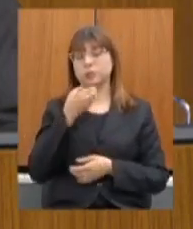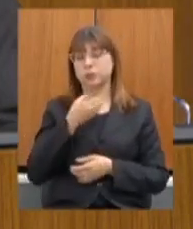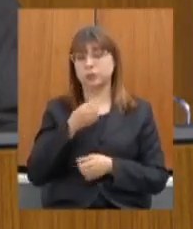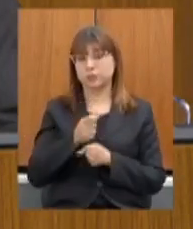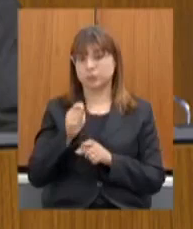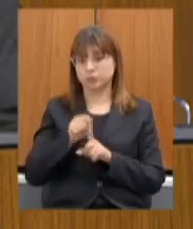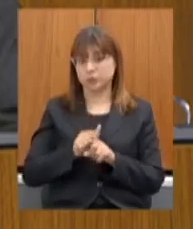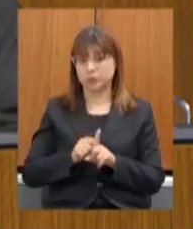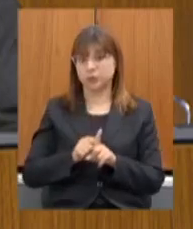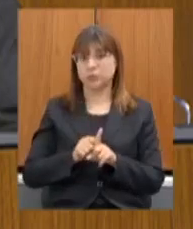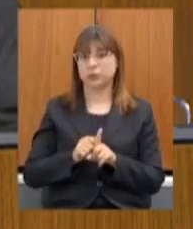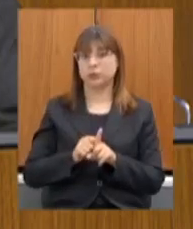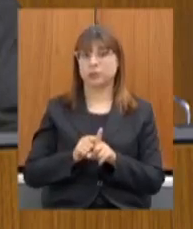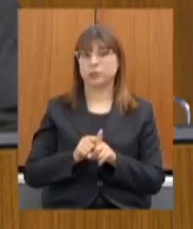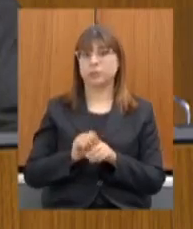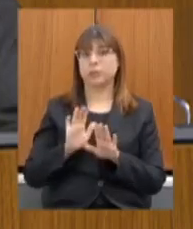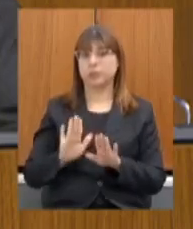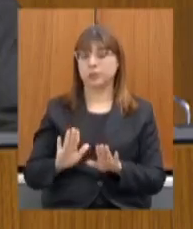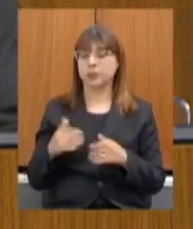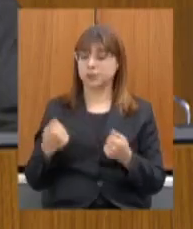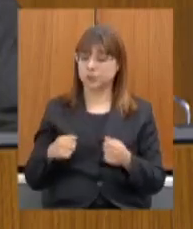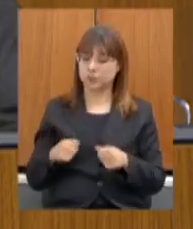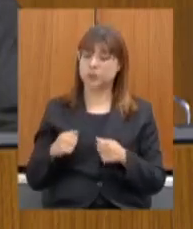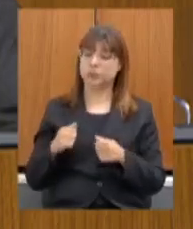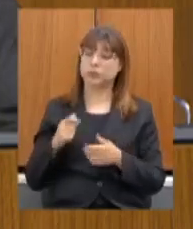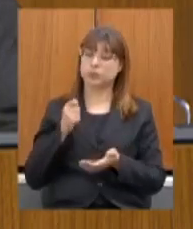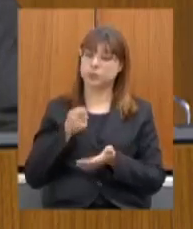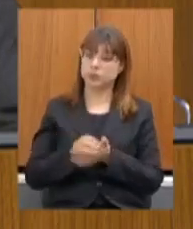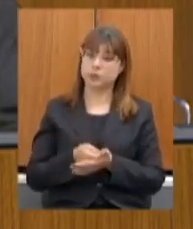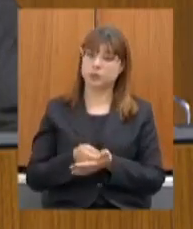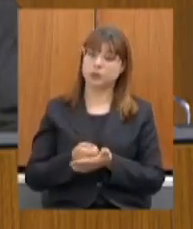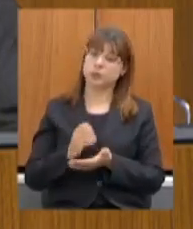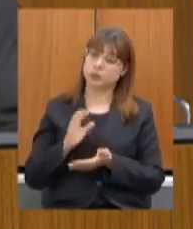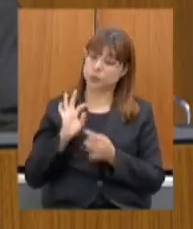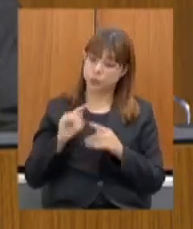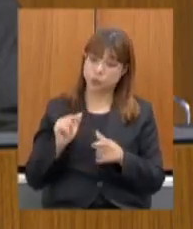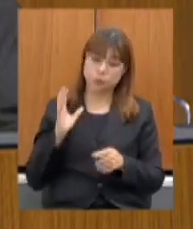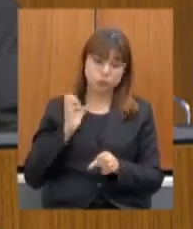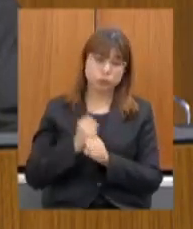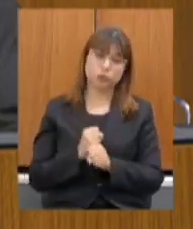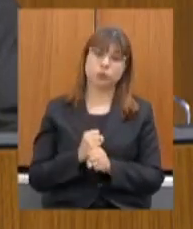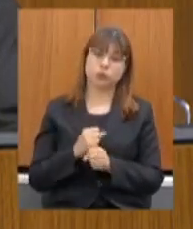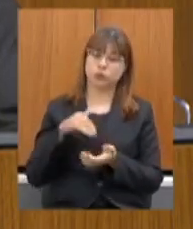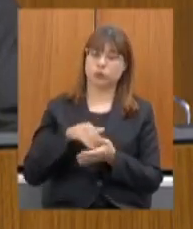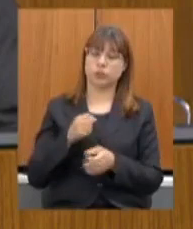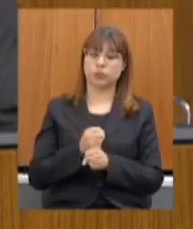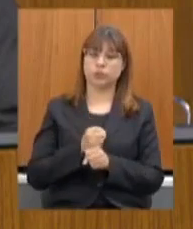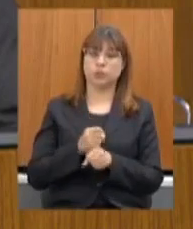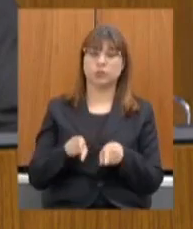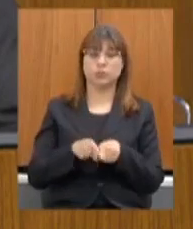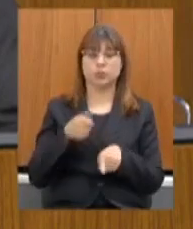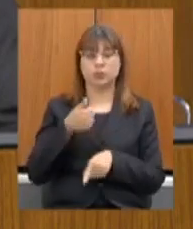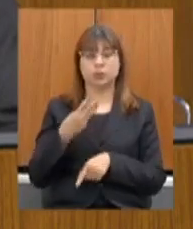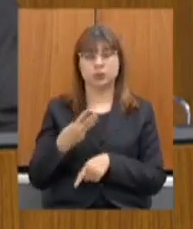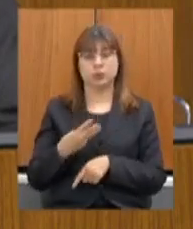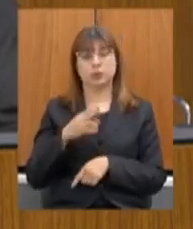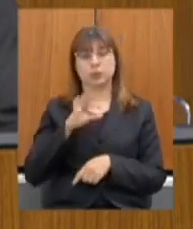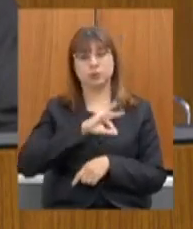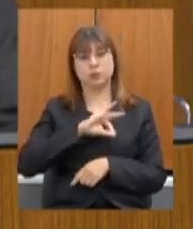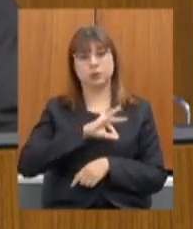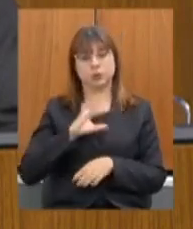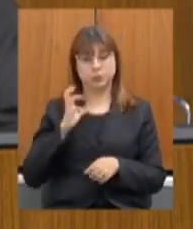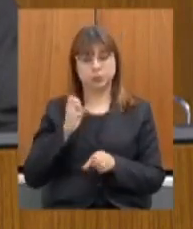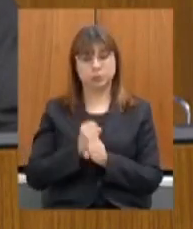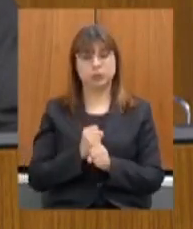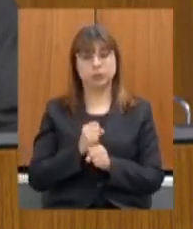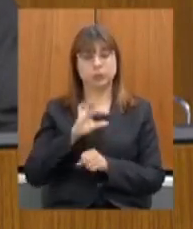conquanto este é devido em sua integralidade no final de cada ano. Ressalte-se que o 13º salário, calculado com